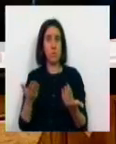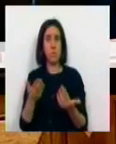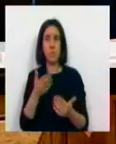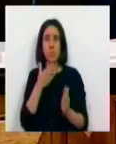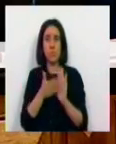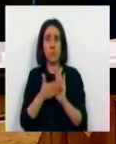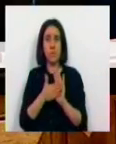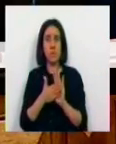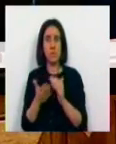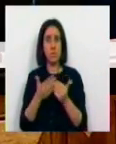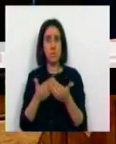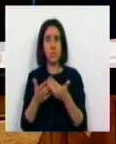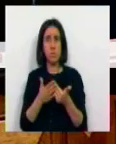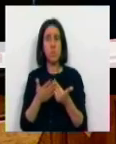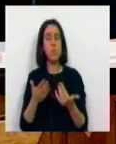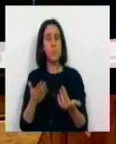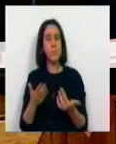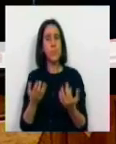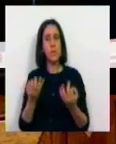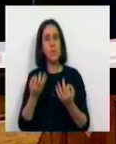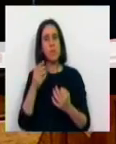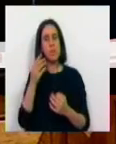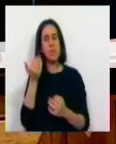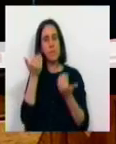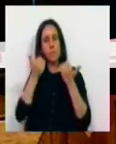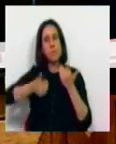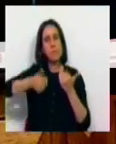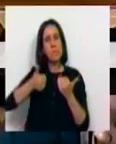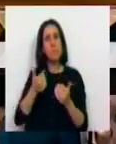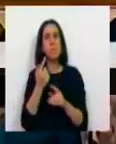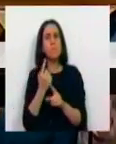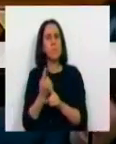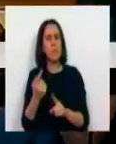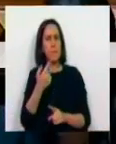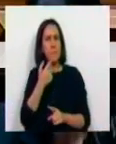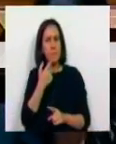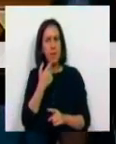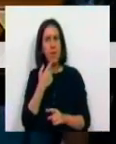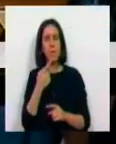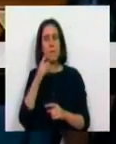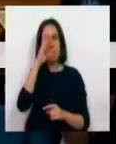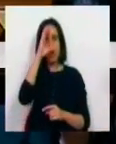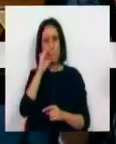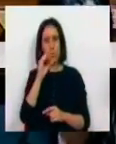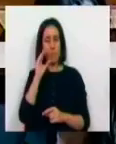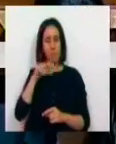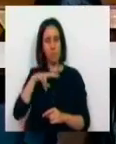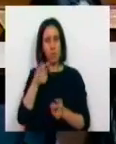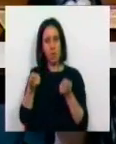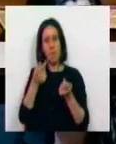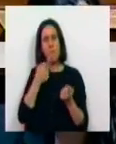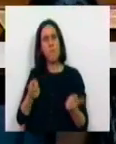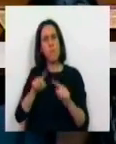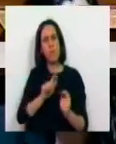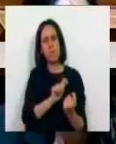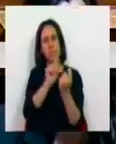justificar, não interessou dar a informação que se impunha. Porquê é que reconduziu o Governador do Banco de Portugal